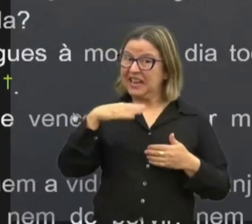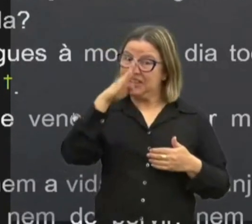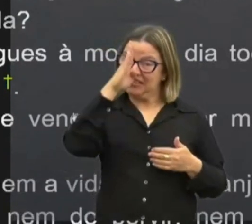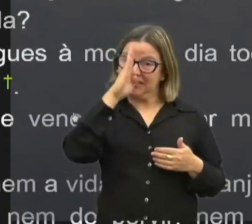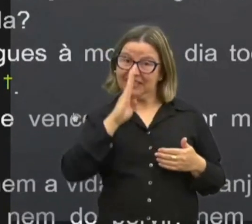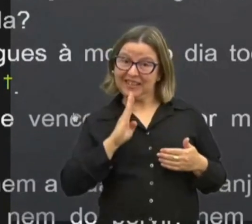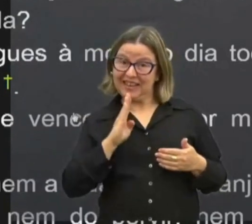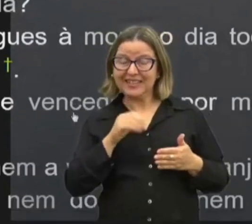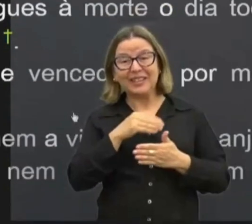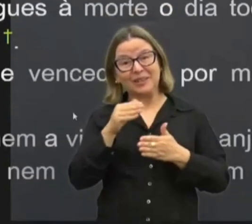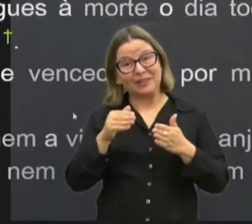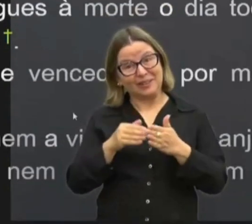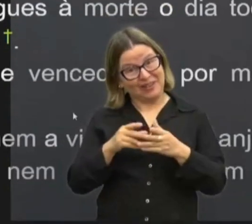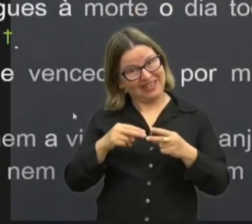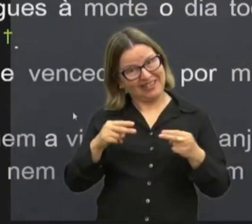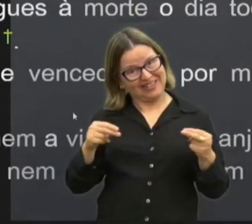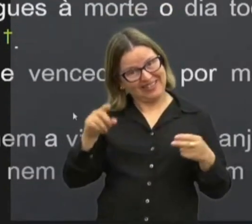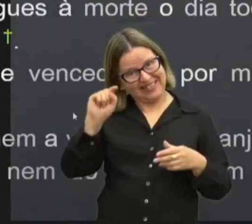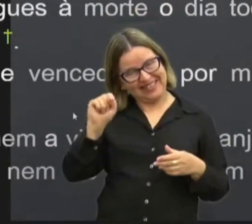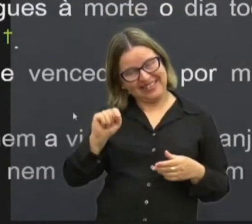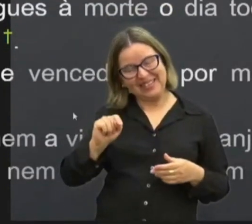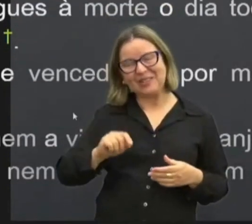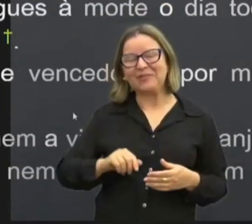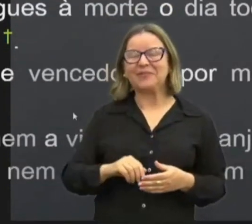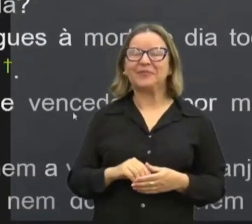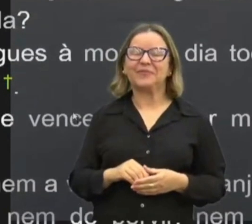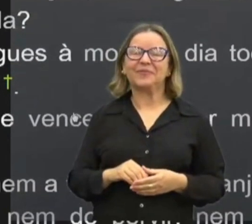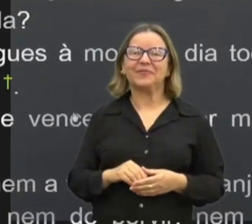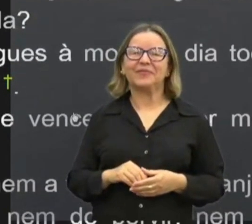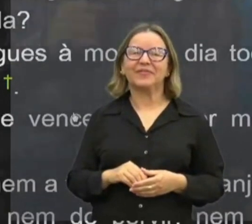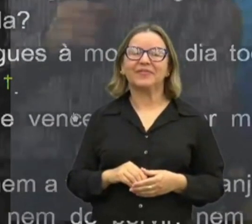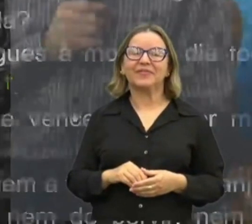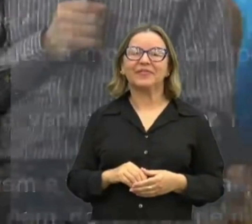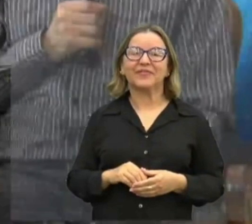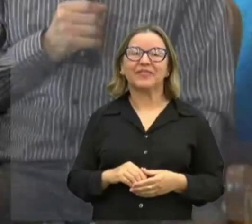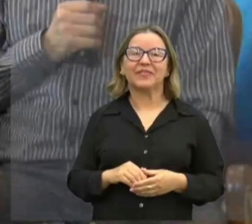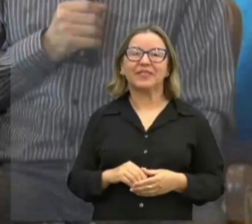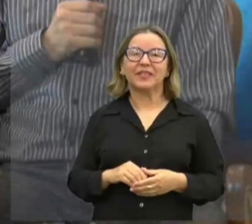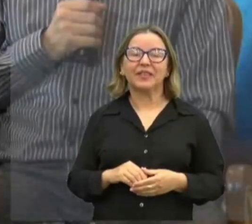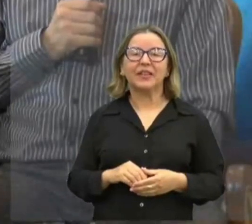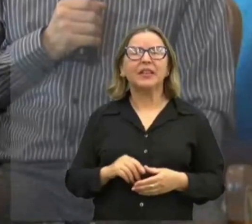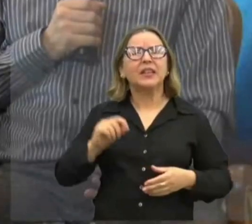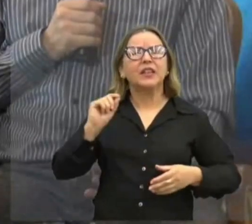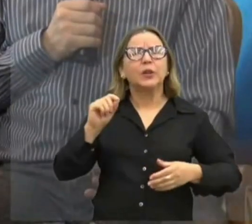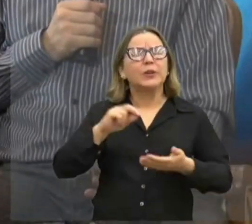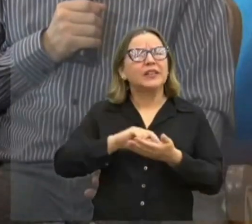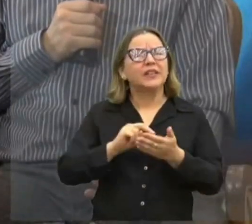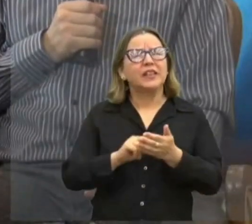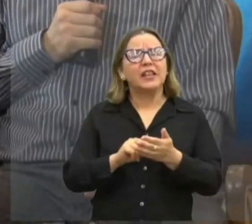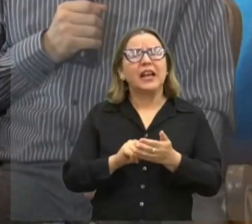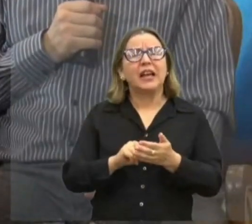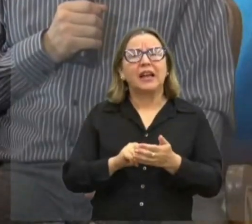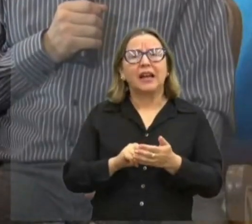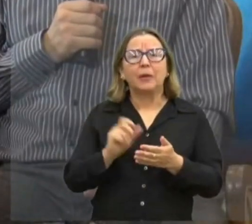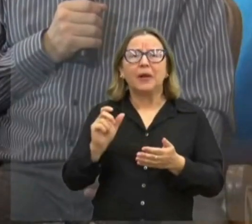ele todas as coisas? Então, o que seriam essas coisas aqui do versículo